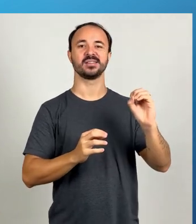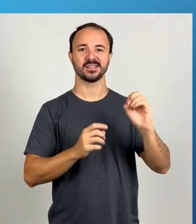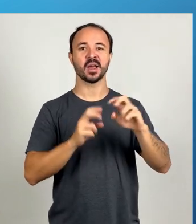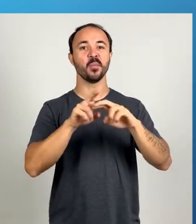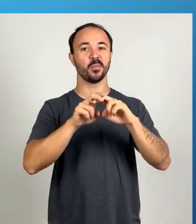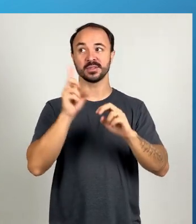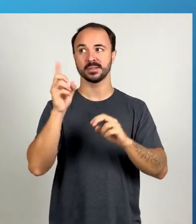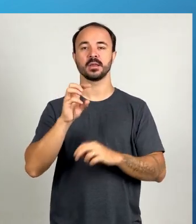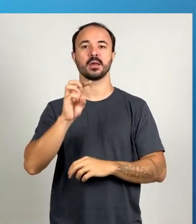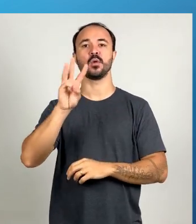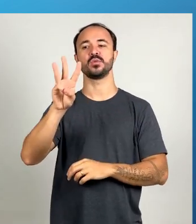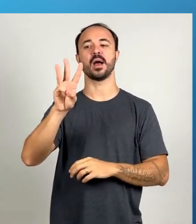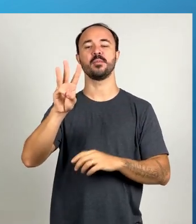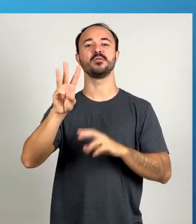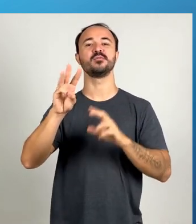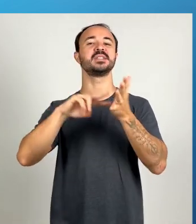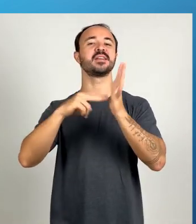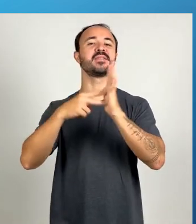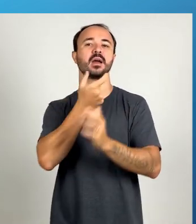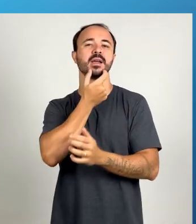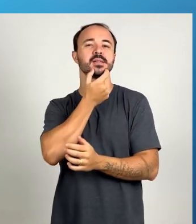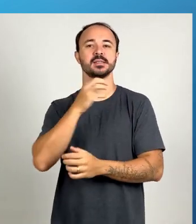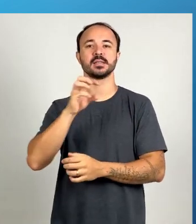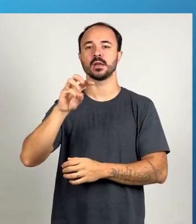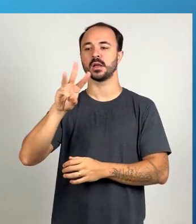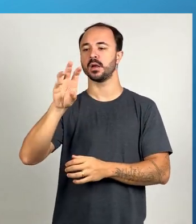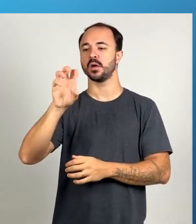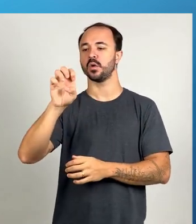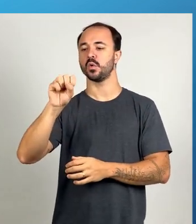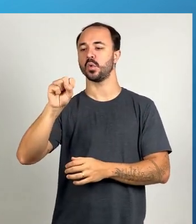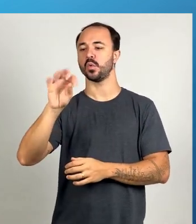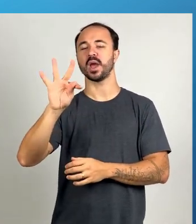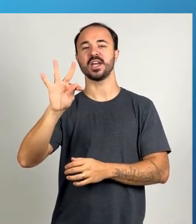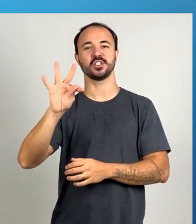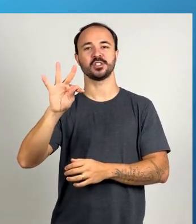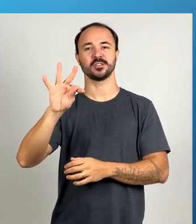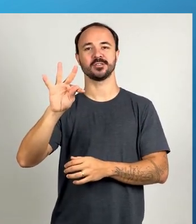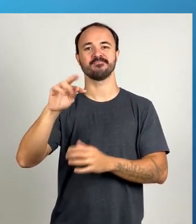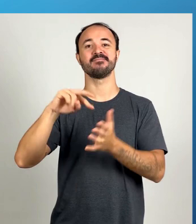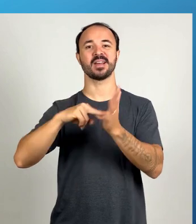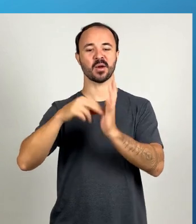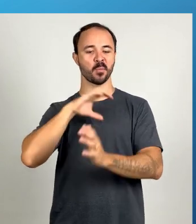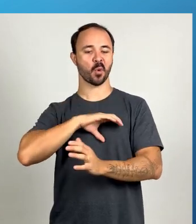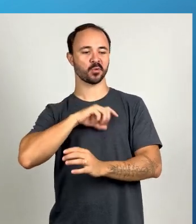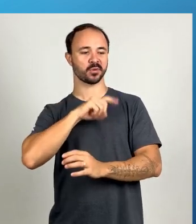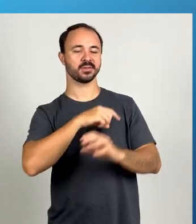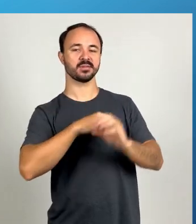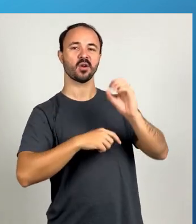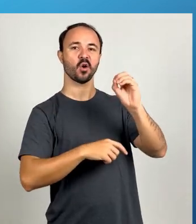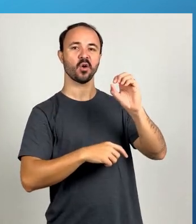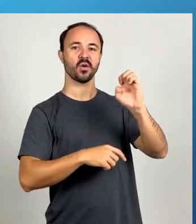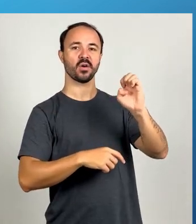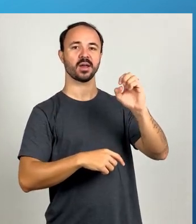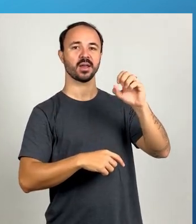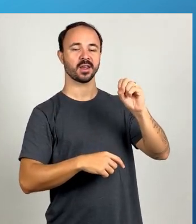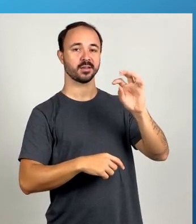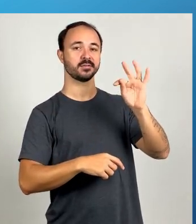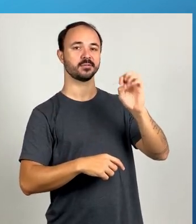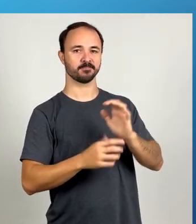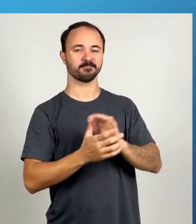em inglês, tá? West. Vamos ler a nossa longitude? 47 graus,